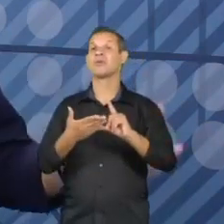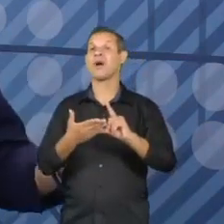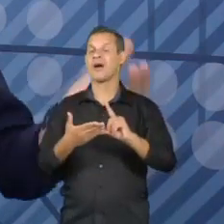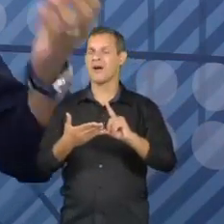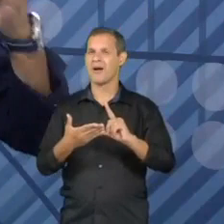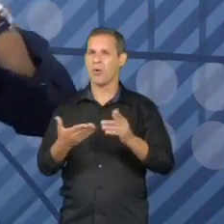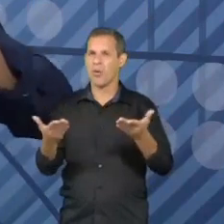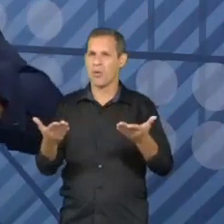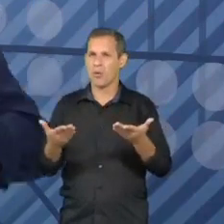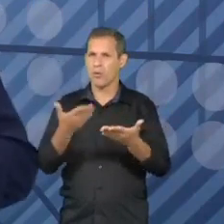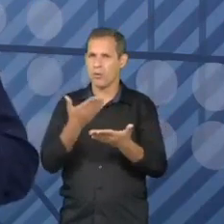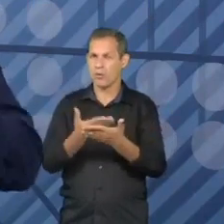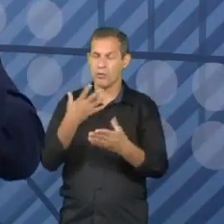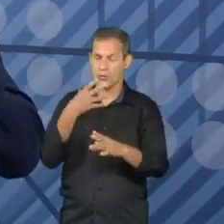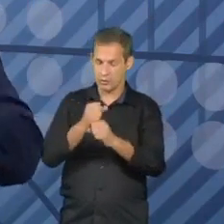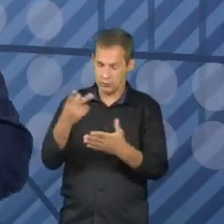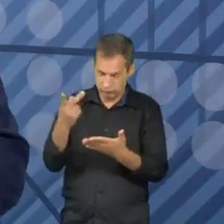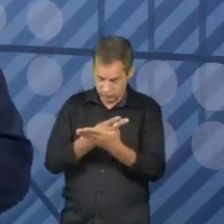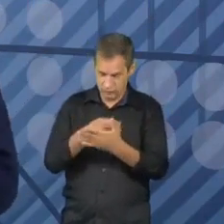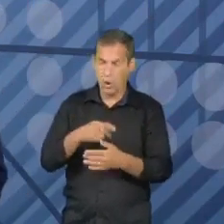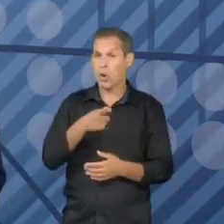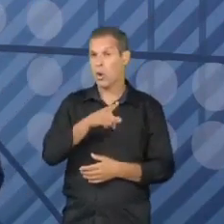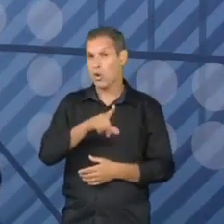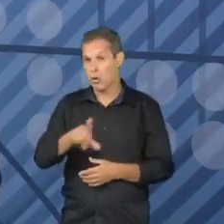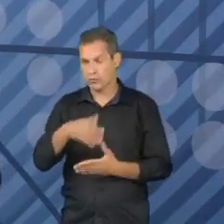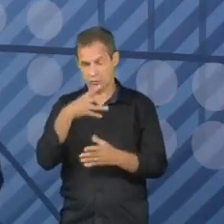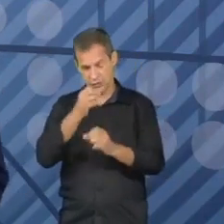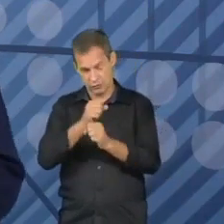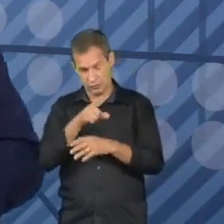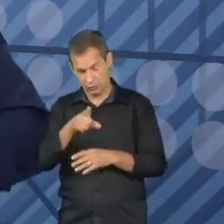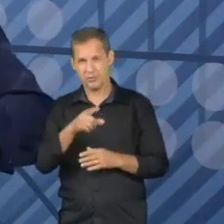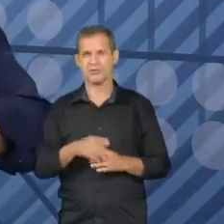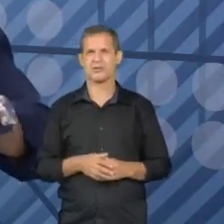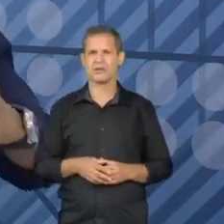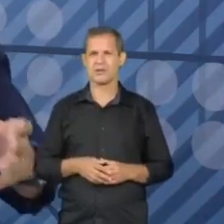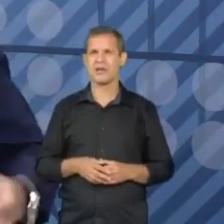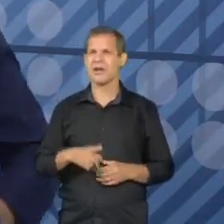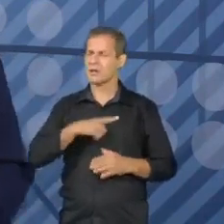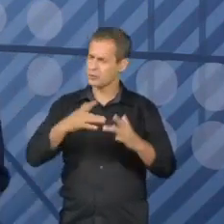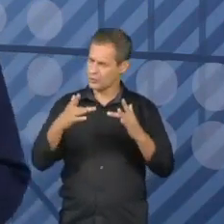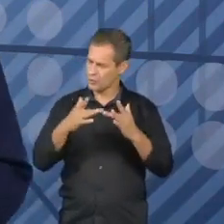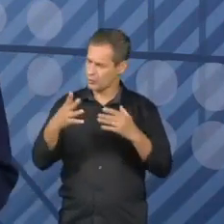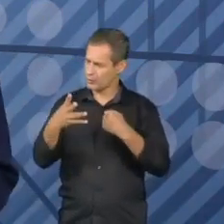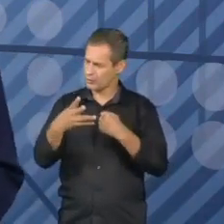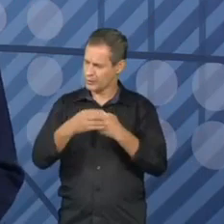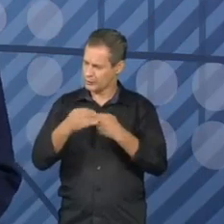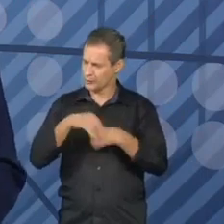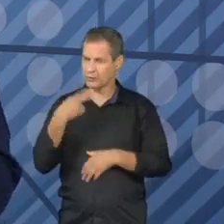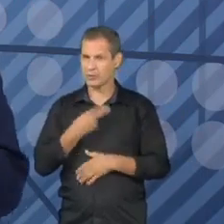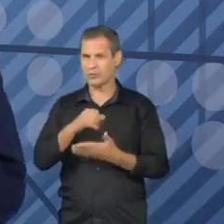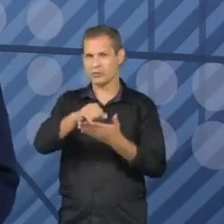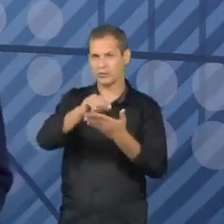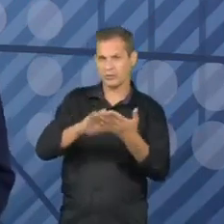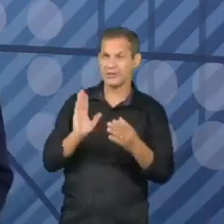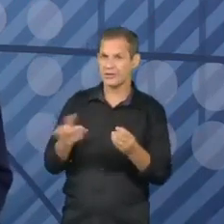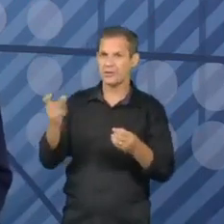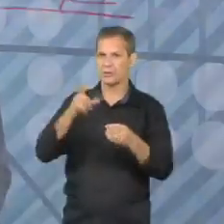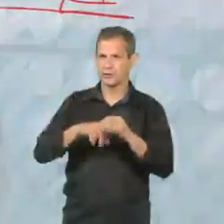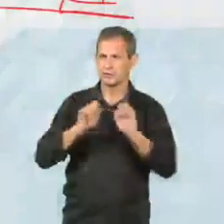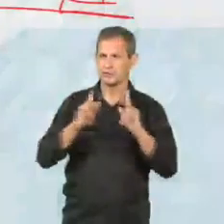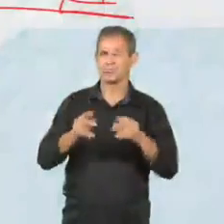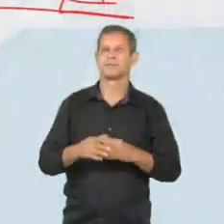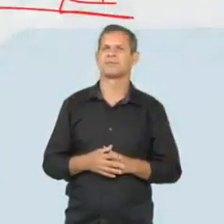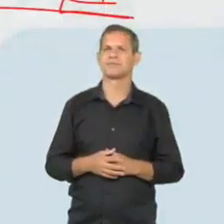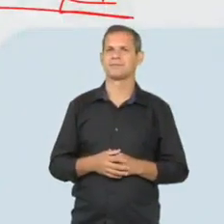a aula, como é que eu calculo um erro, novamente aí no cálculo para você se familiarizar aí com o nosso exercício. Daqui a pouco nós voltamos.